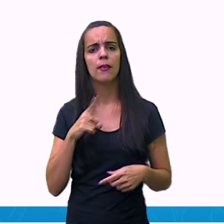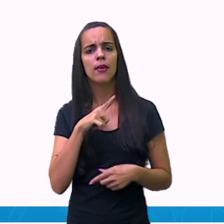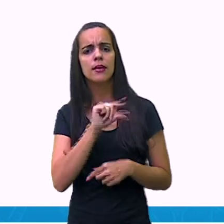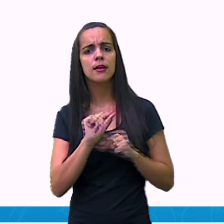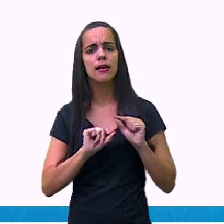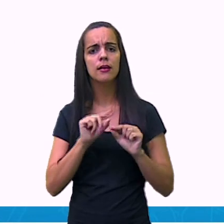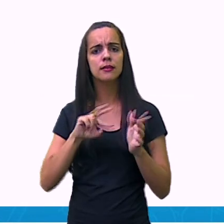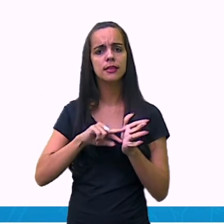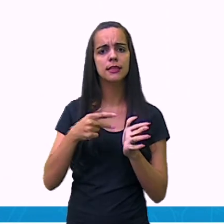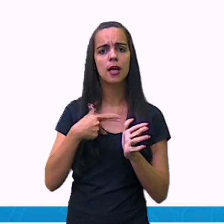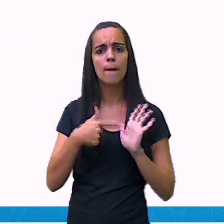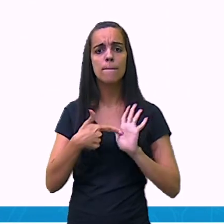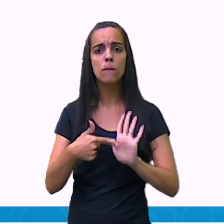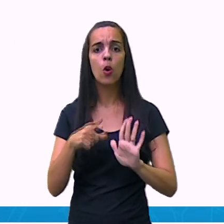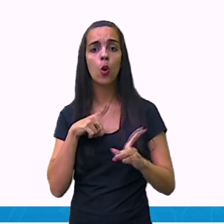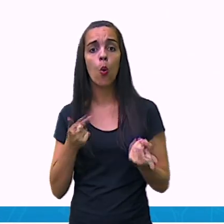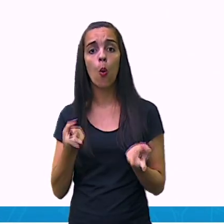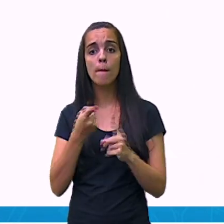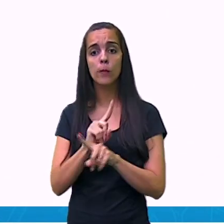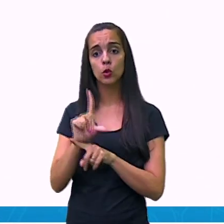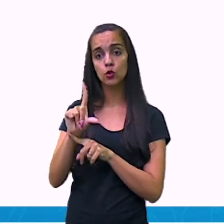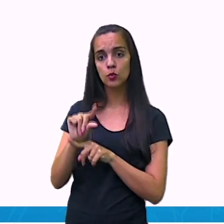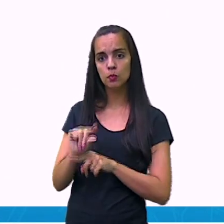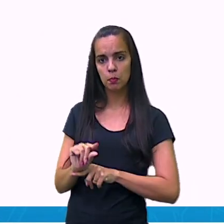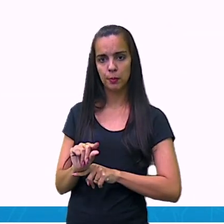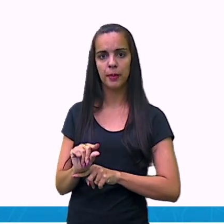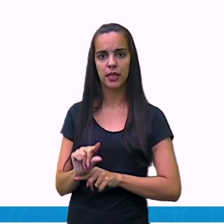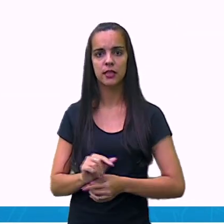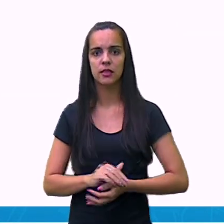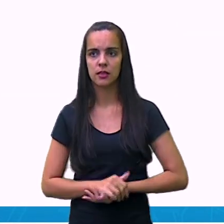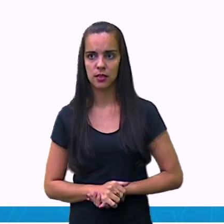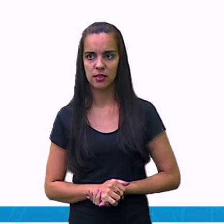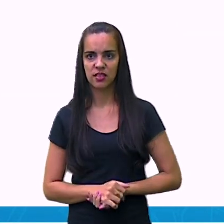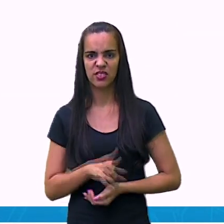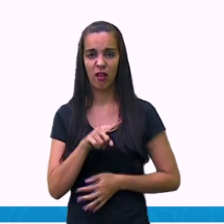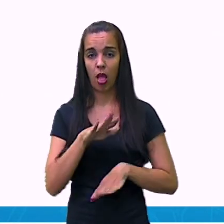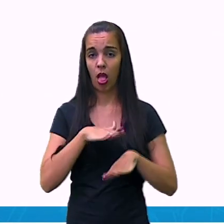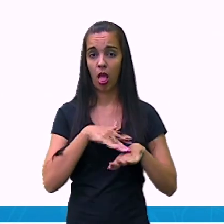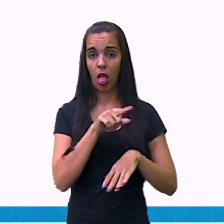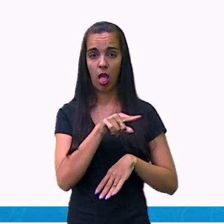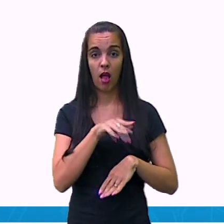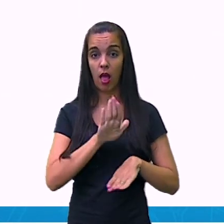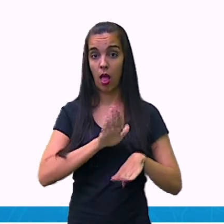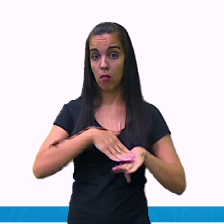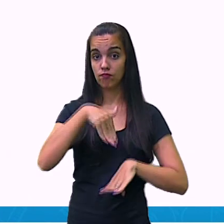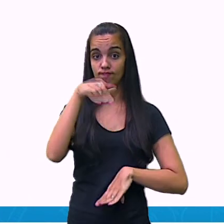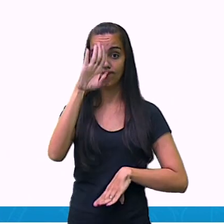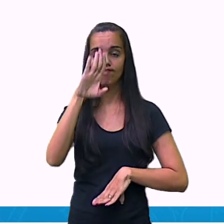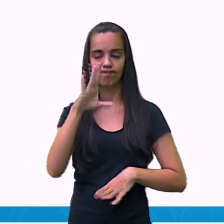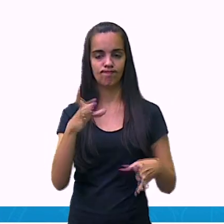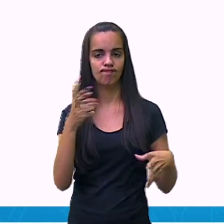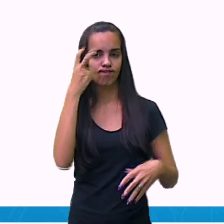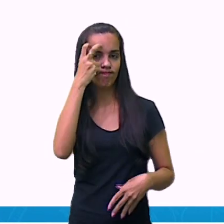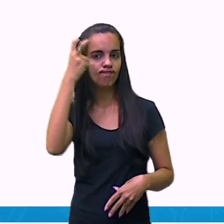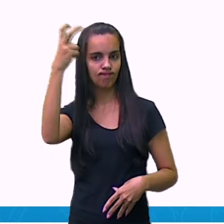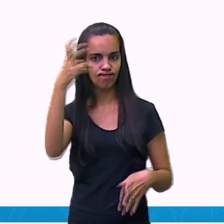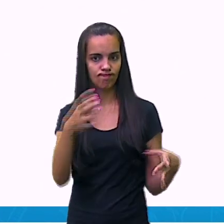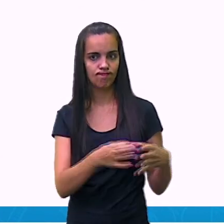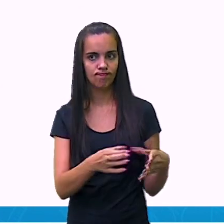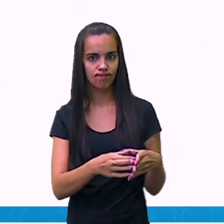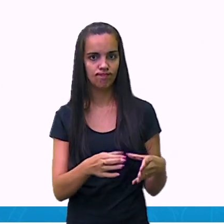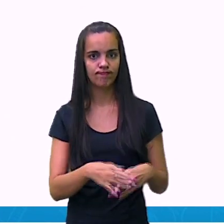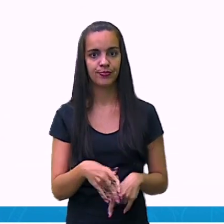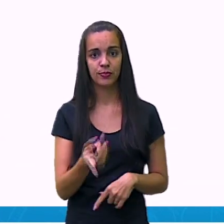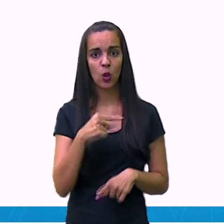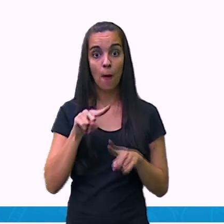menos. Exemplo? Ela é a mais inteligente da turma. Nos traz o